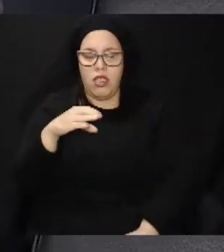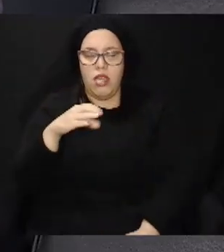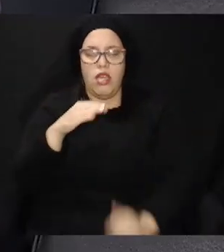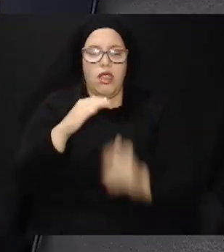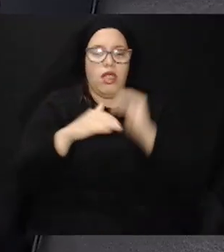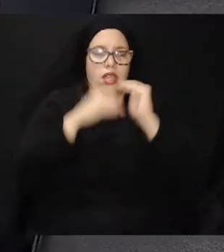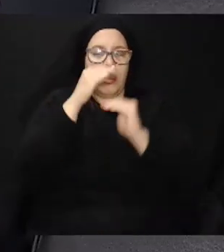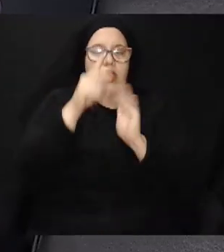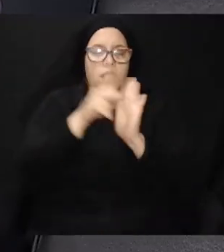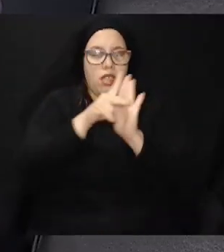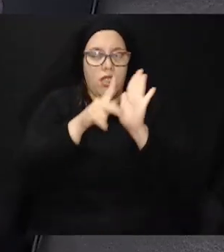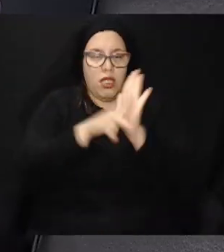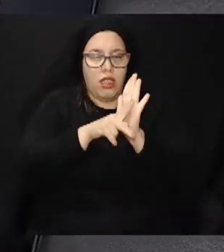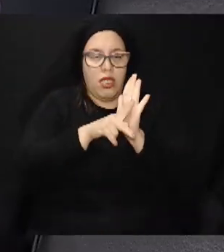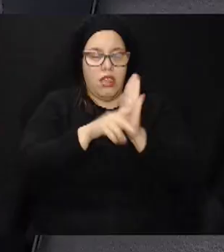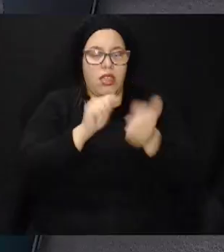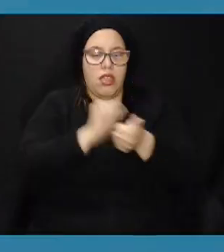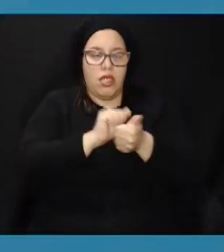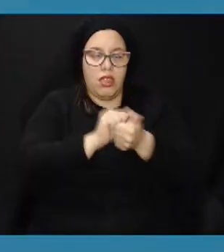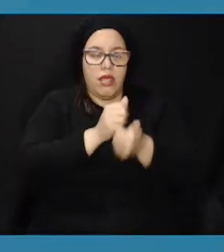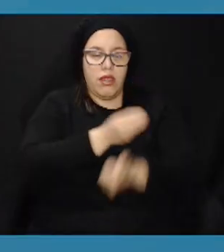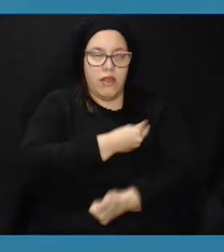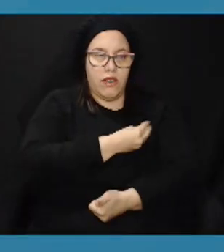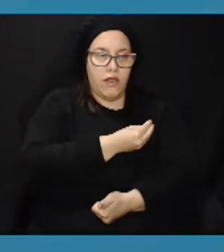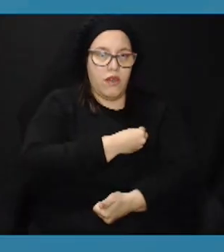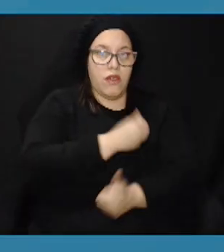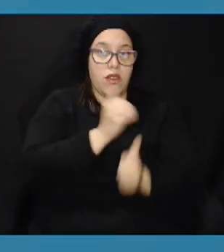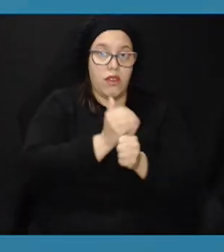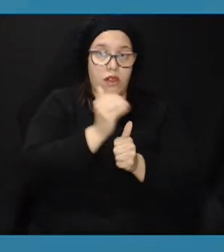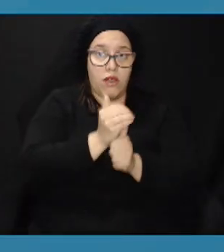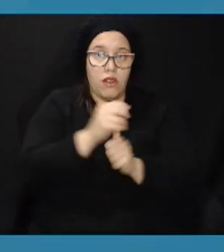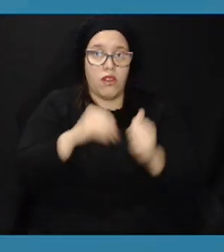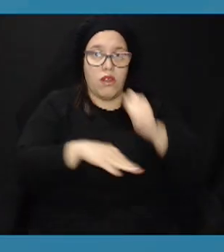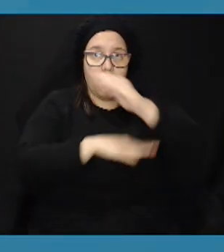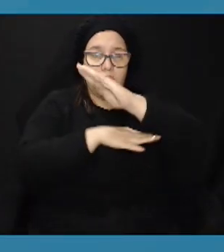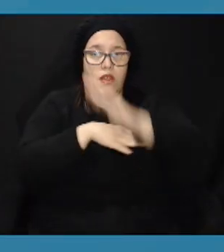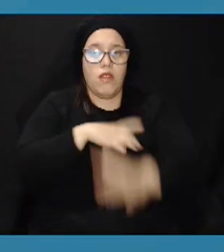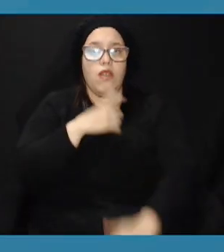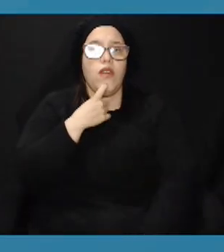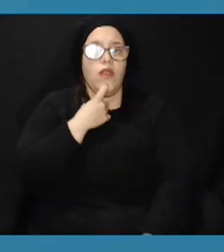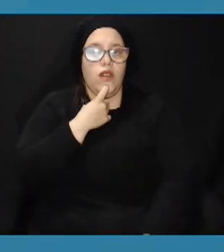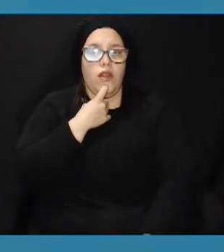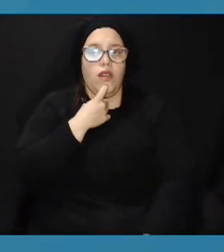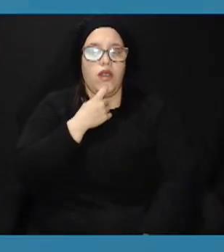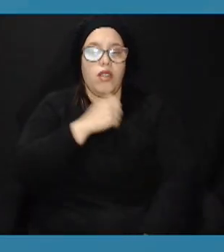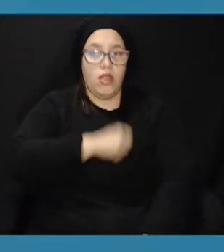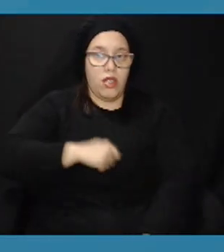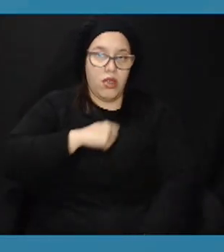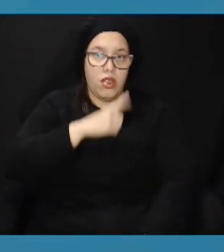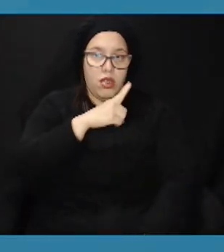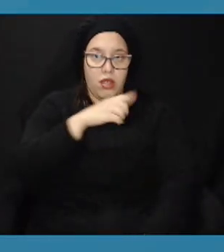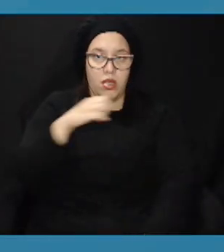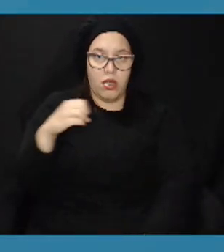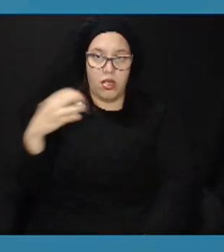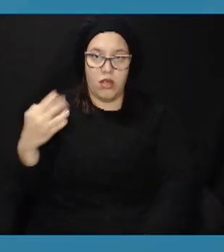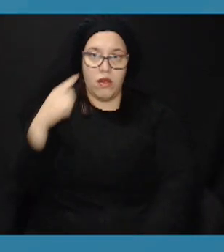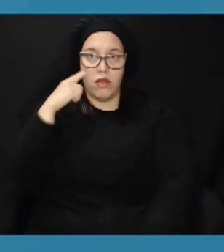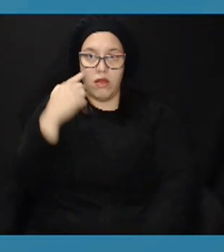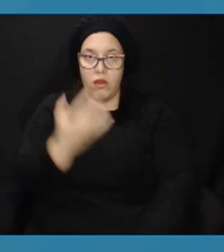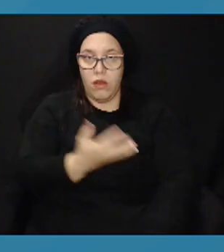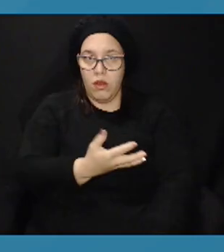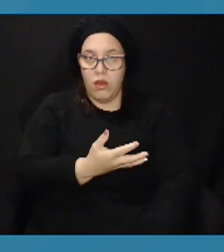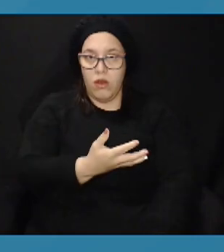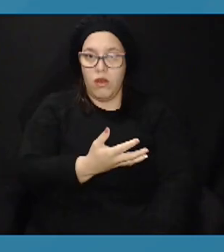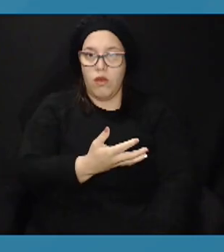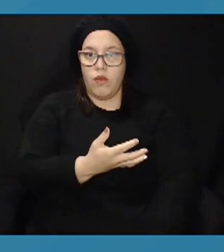projetos que tragam qualidade de vida. O nosso gabinete aqui na Câmara Municipal, na Avenida da Saudade, 1004, é o Gabinete 25 e ele está